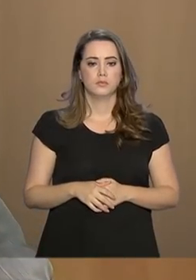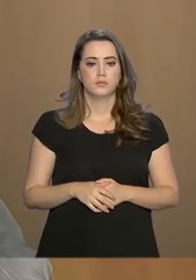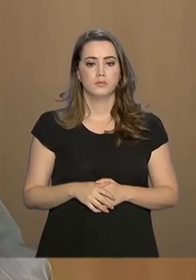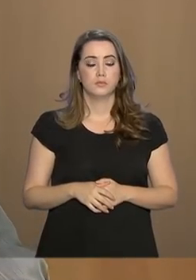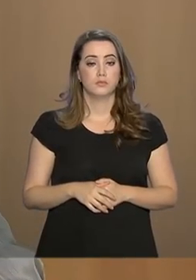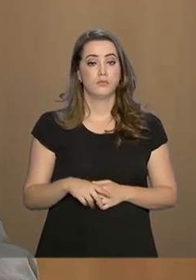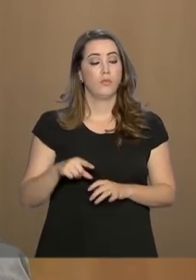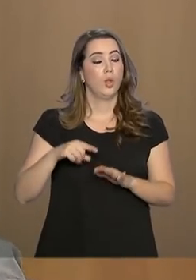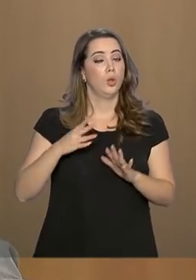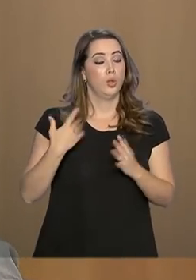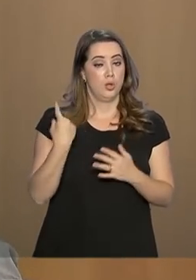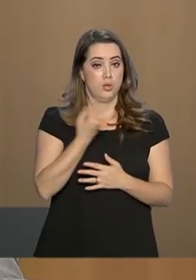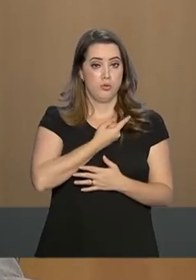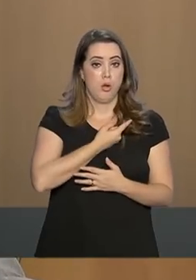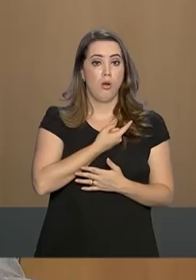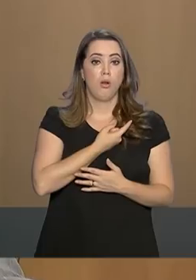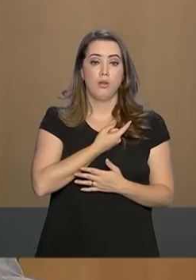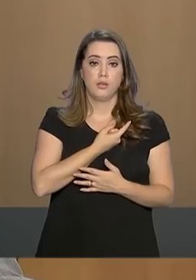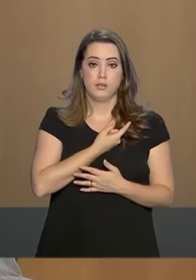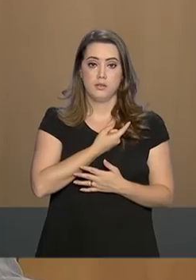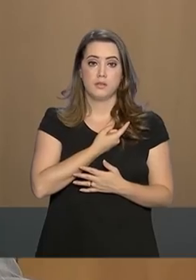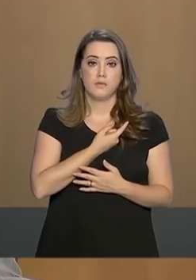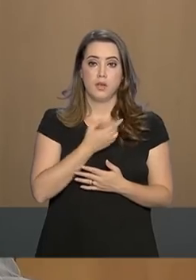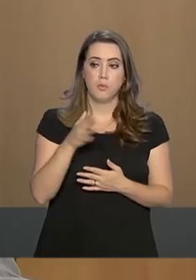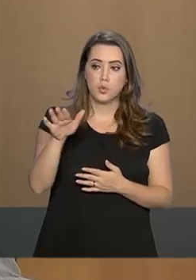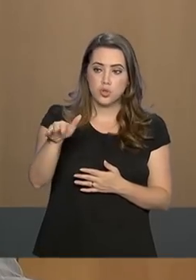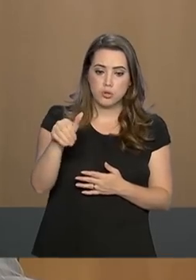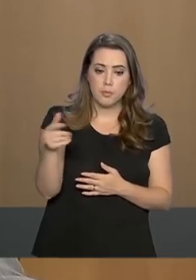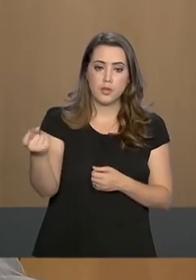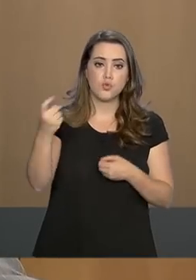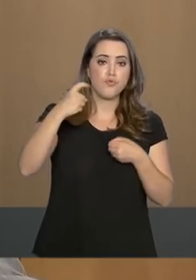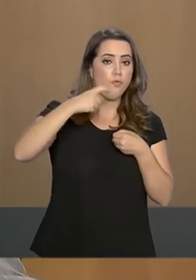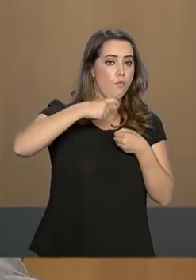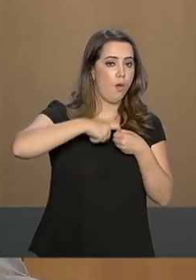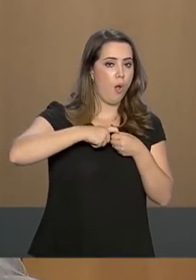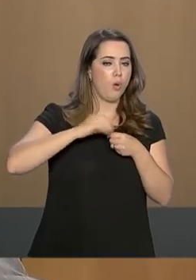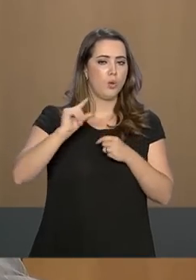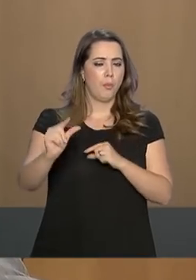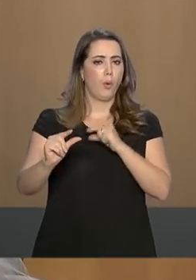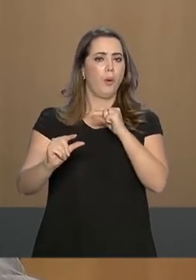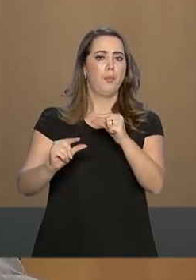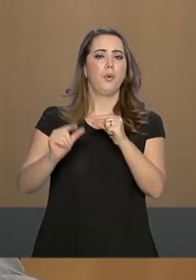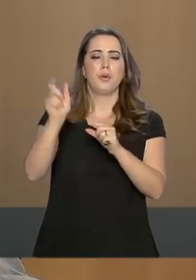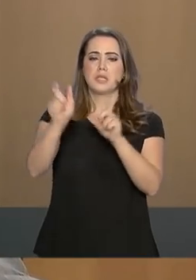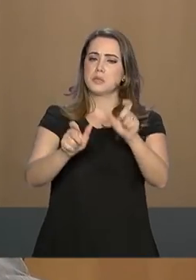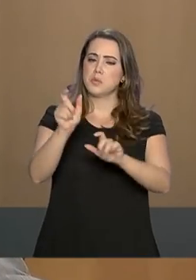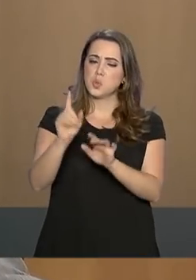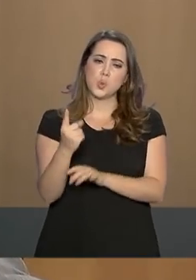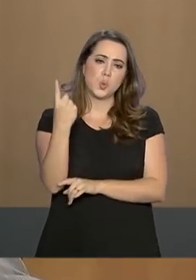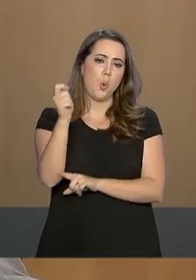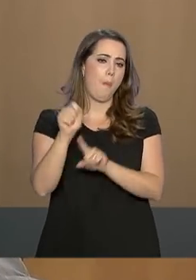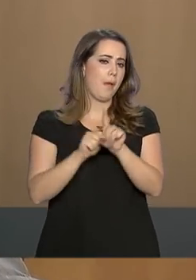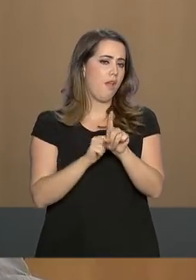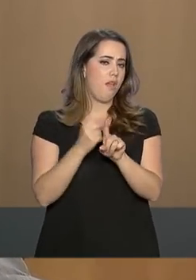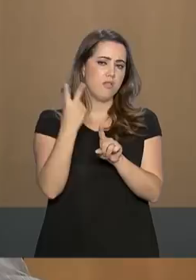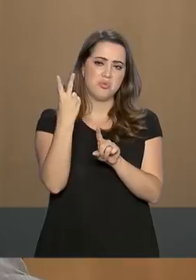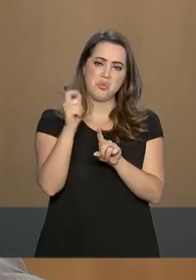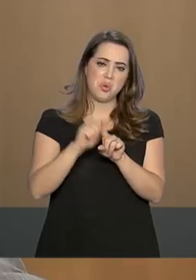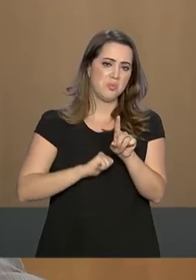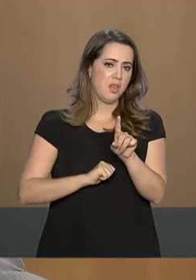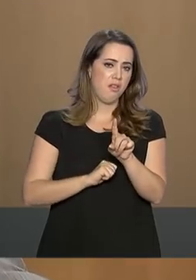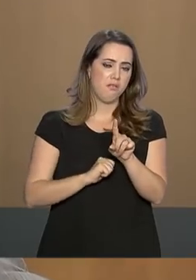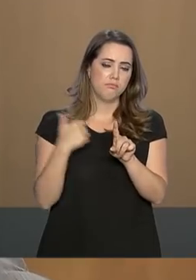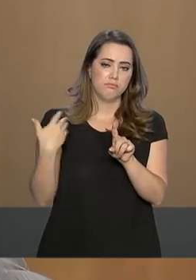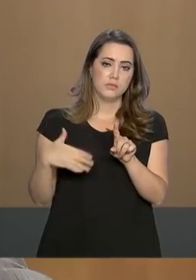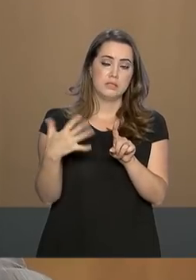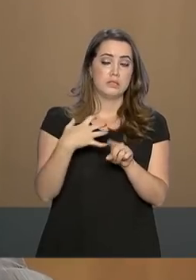Progressivamente, nós vamos retirar a Força Nacional do Estado do Ceará, em torno de um mês, dois meses, aí a